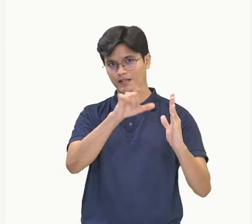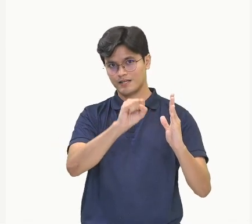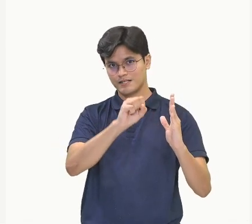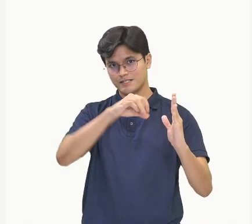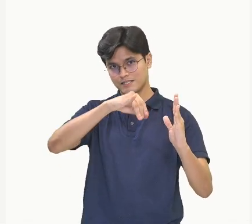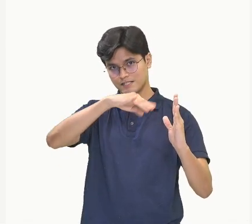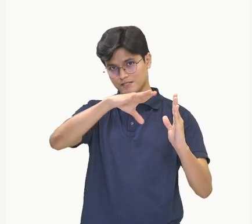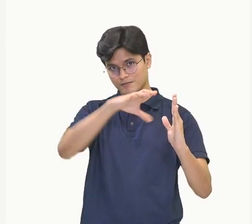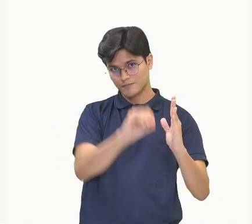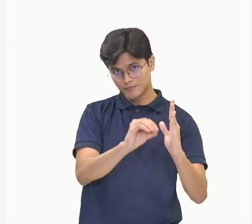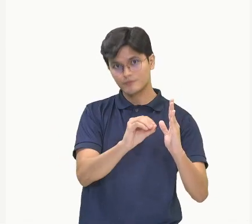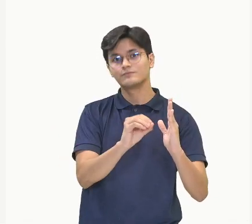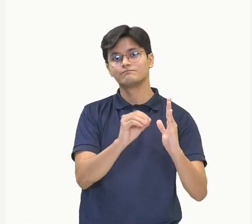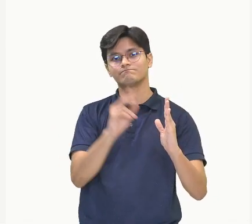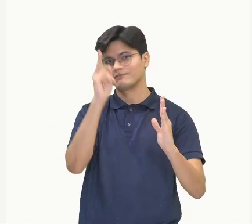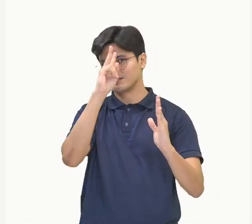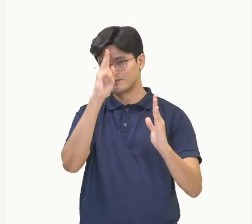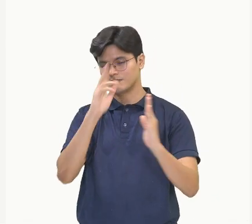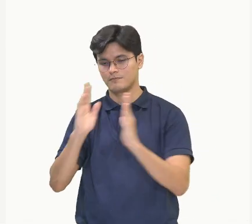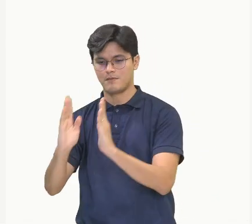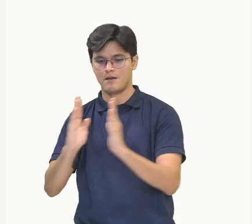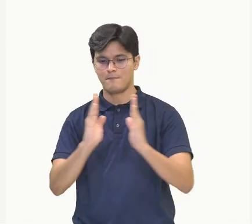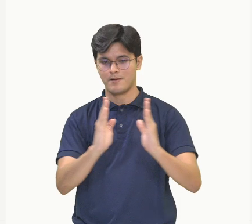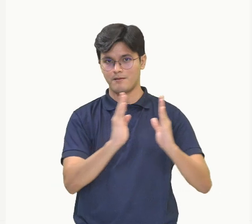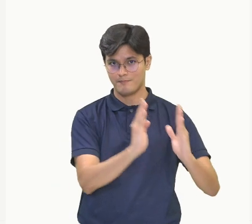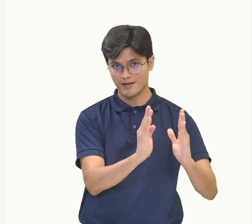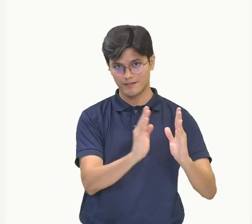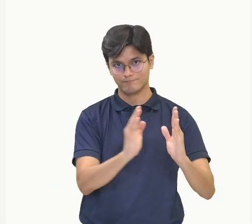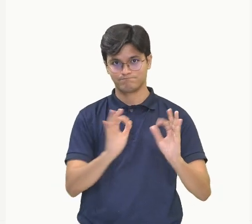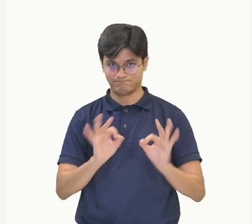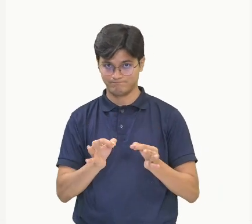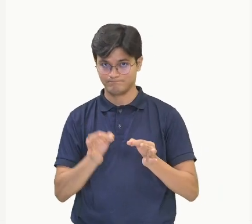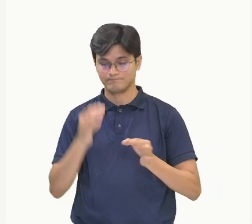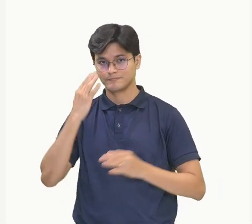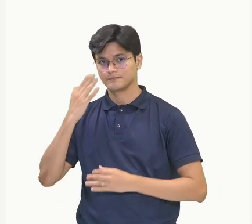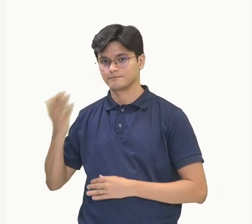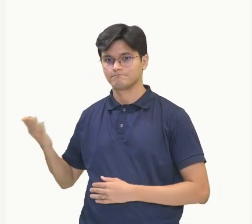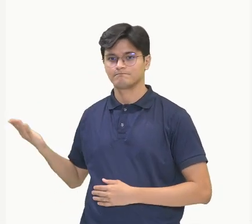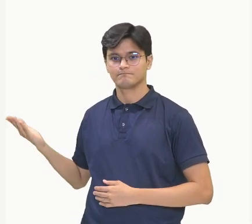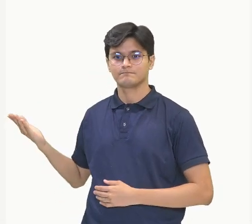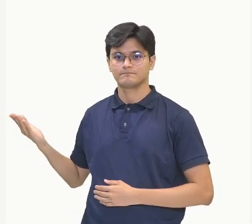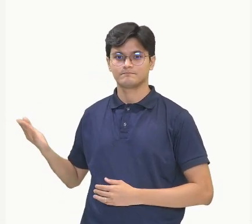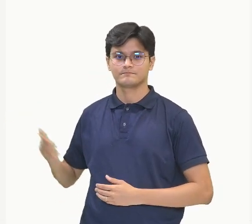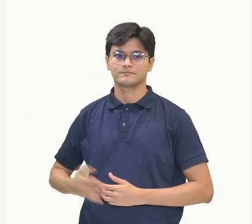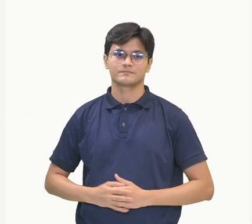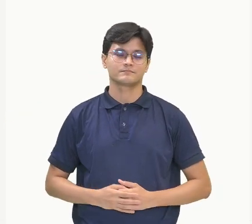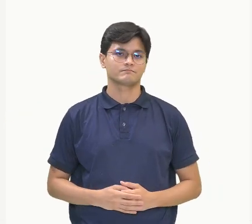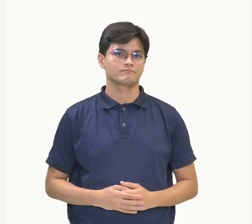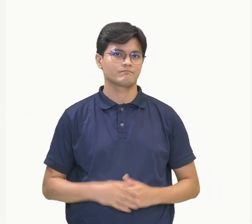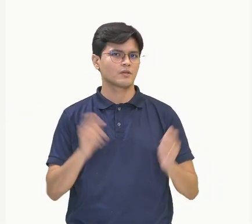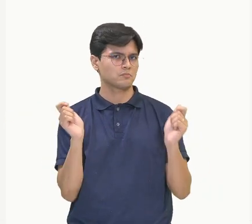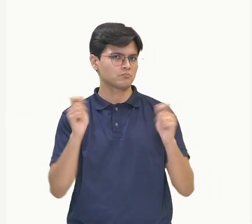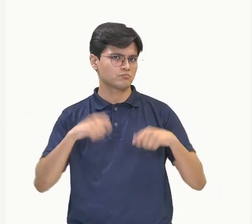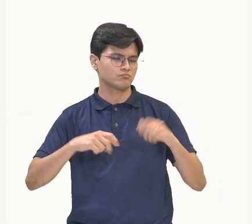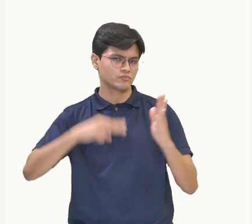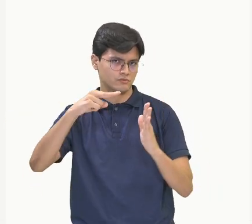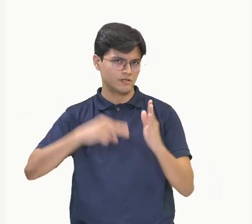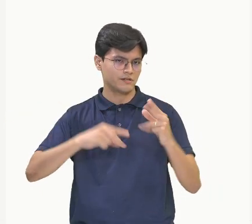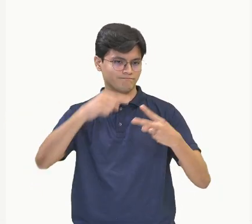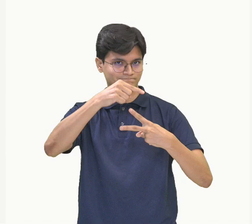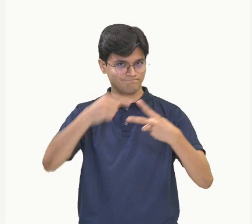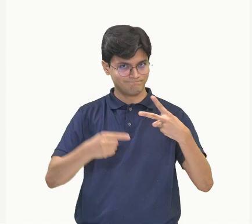décimo, centésimos, milésimos. Beleza? Então, posso ler dessa forma